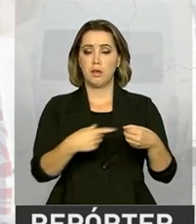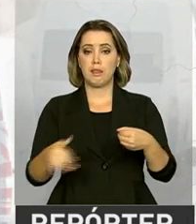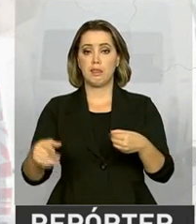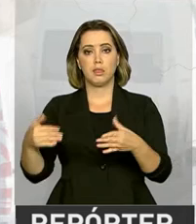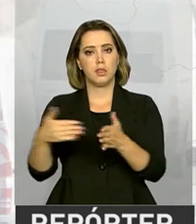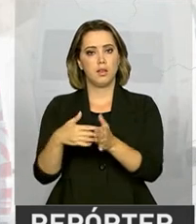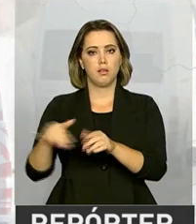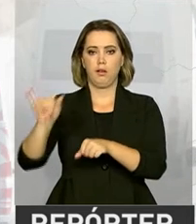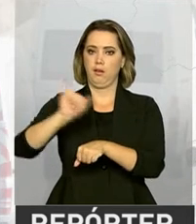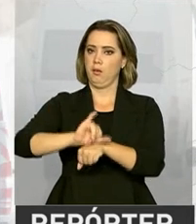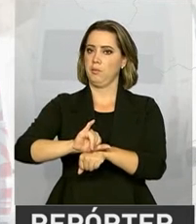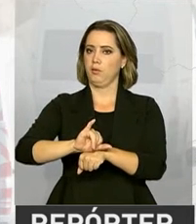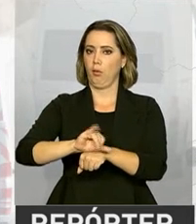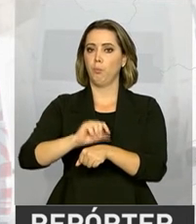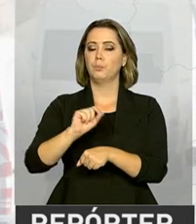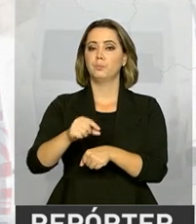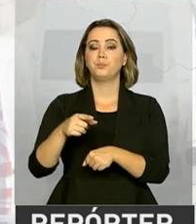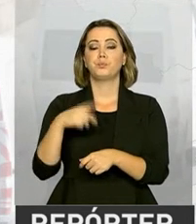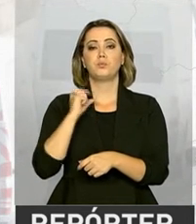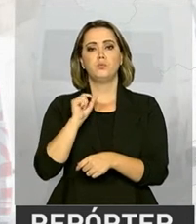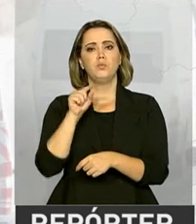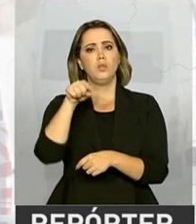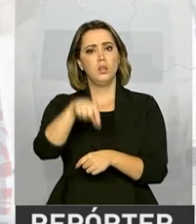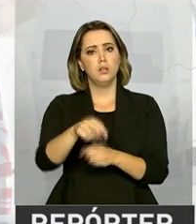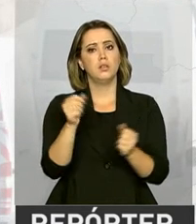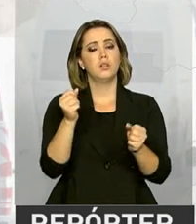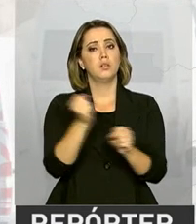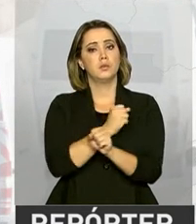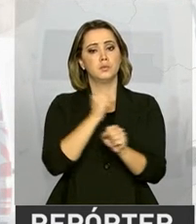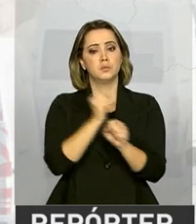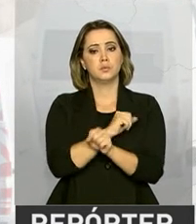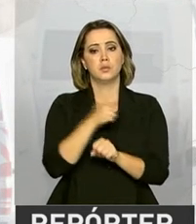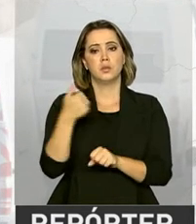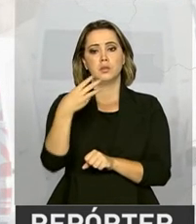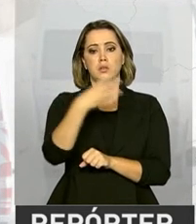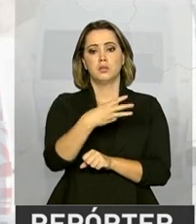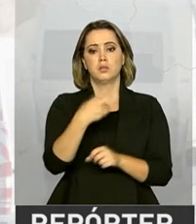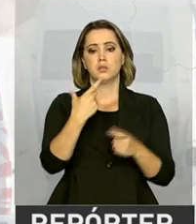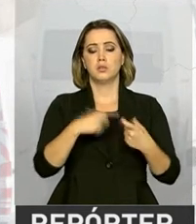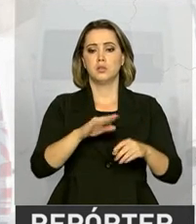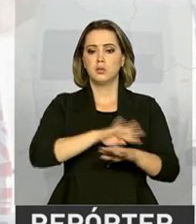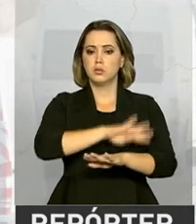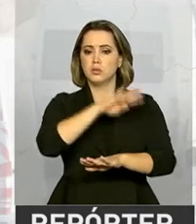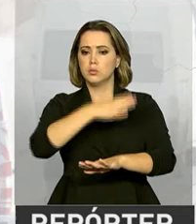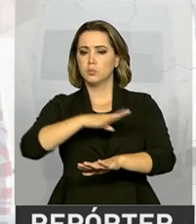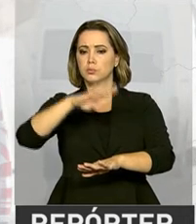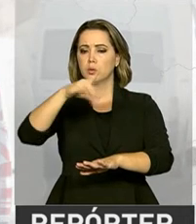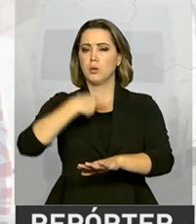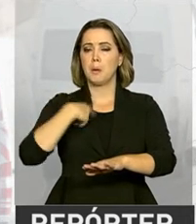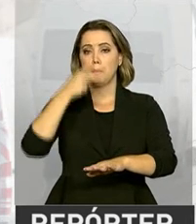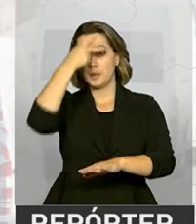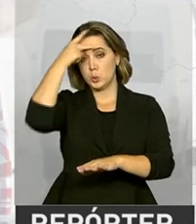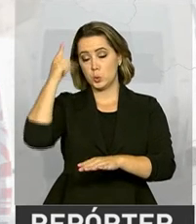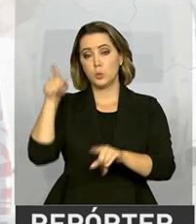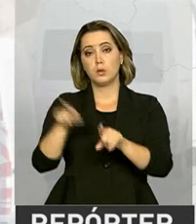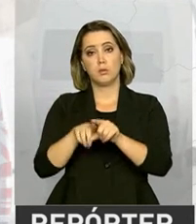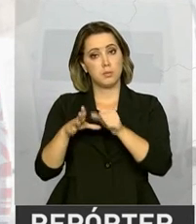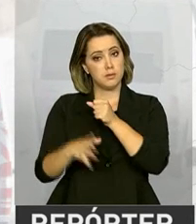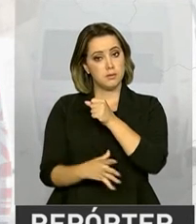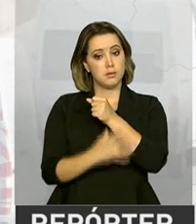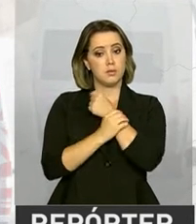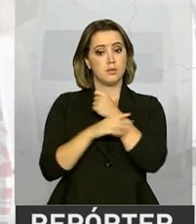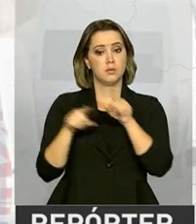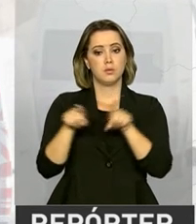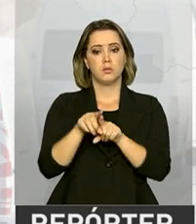paraibana joão pessoa nele vão ser construídos 13 e adultos 14 passarelas 38 quilômetros de